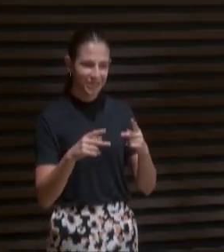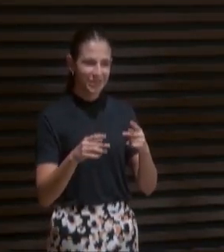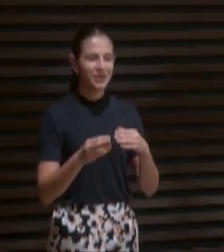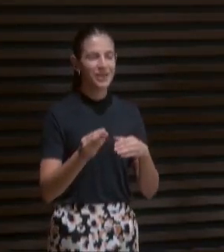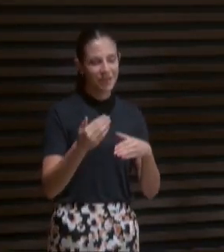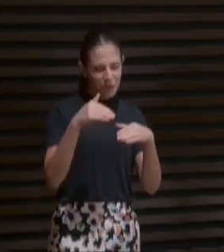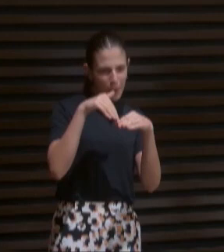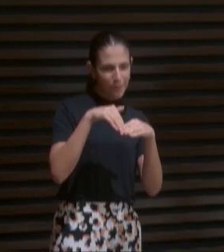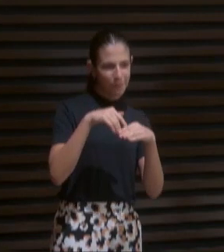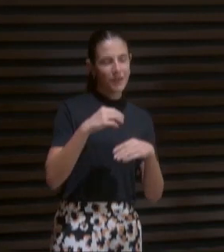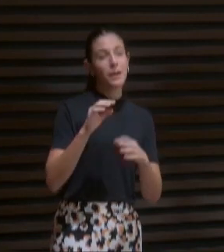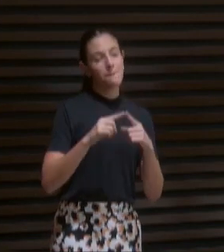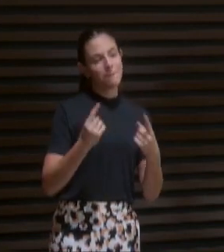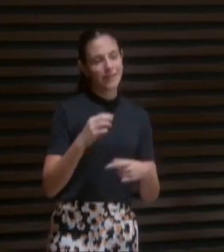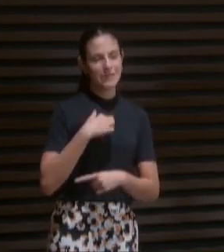volte amanhã.